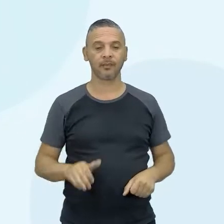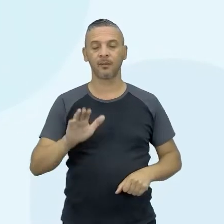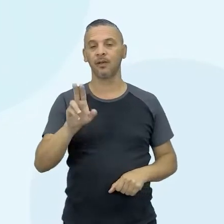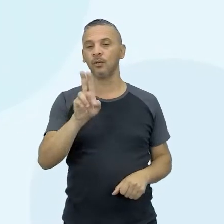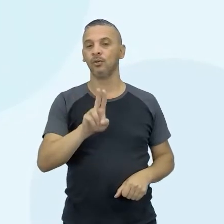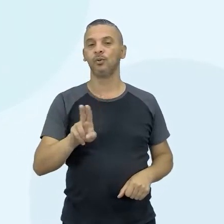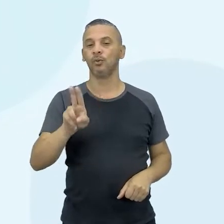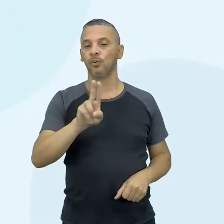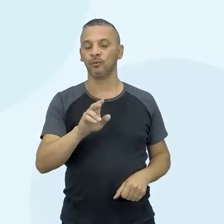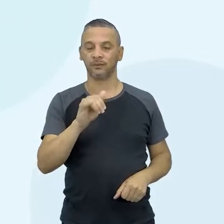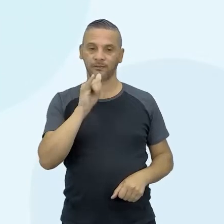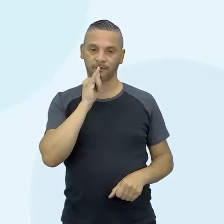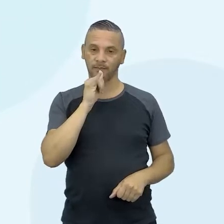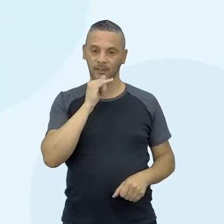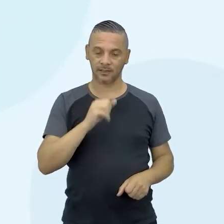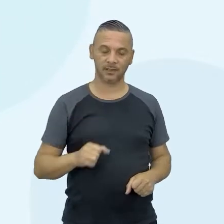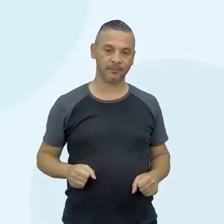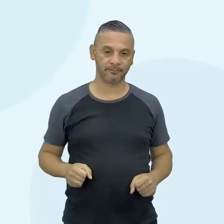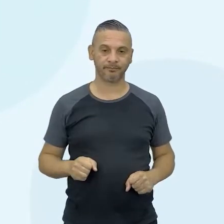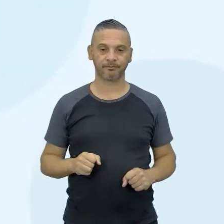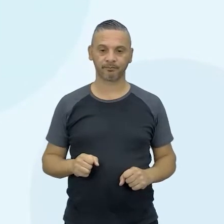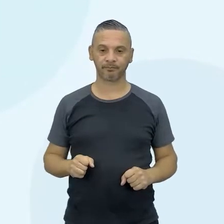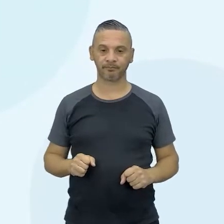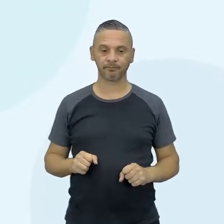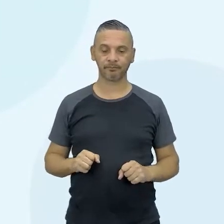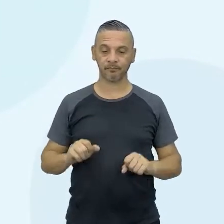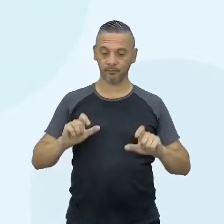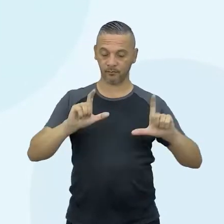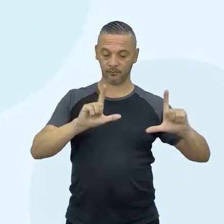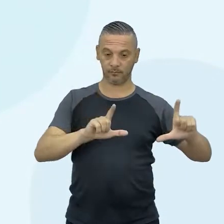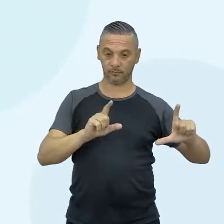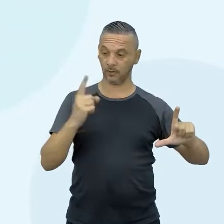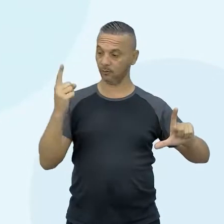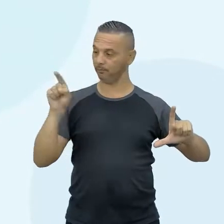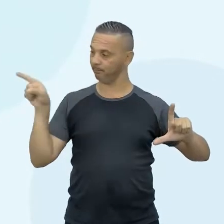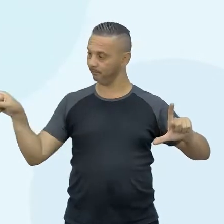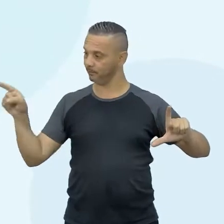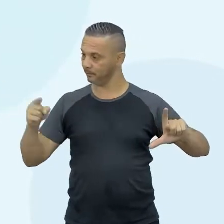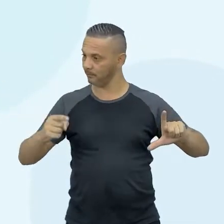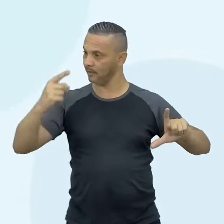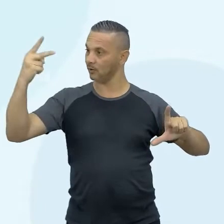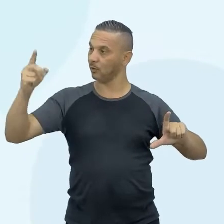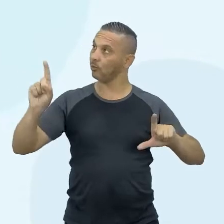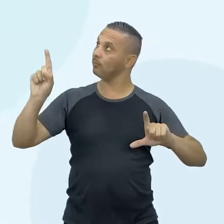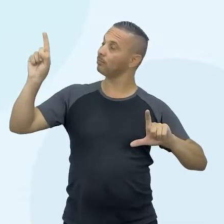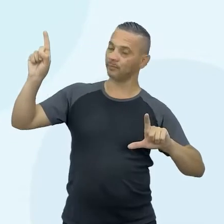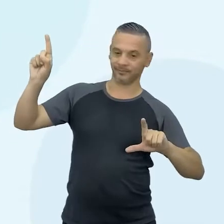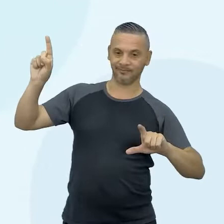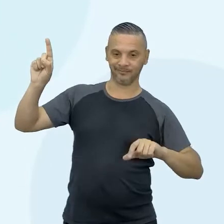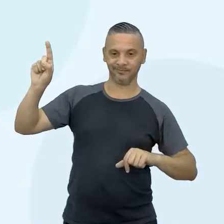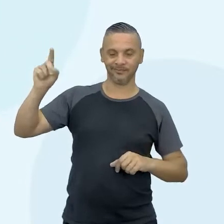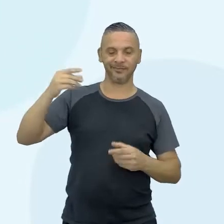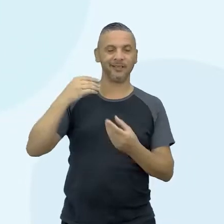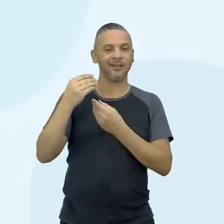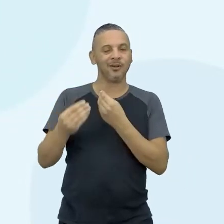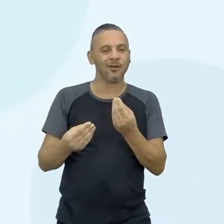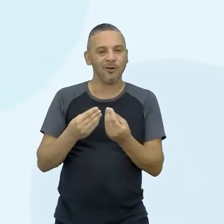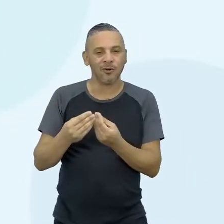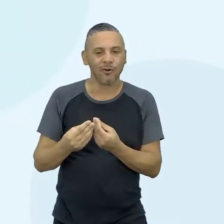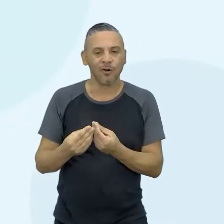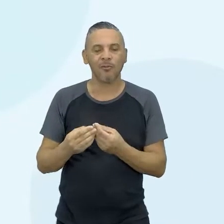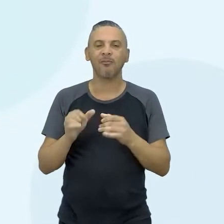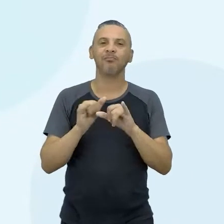usasse a imagem da releitura, vamos imaginar que se fosse uma propaganda de